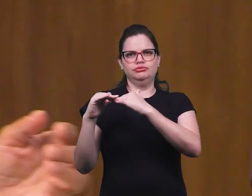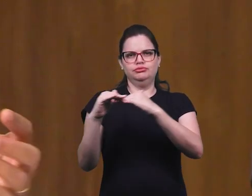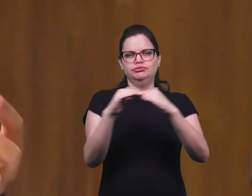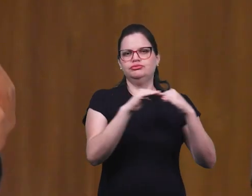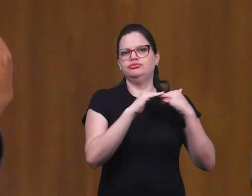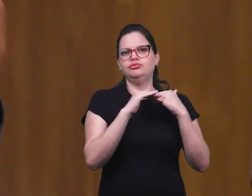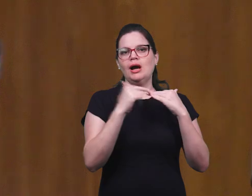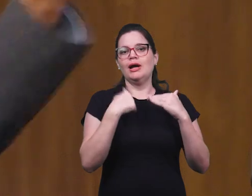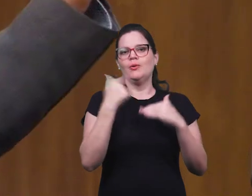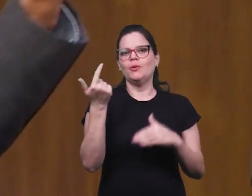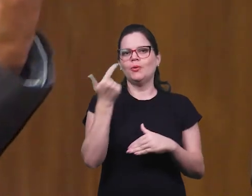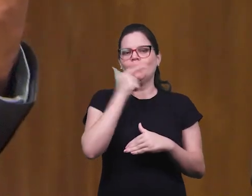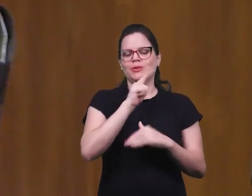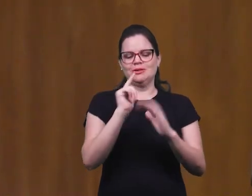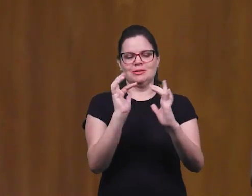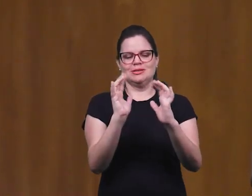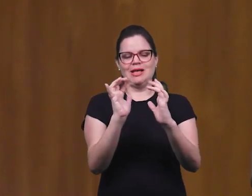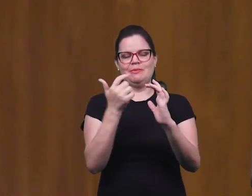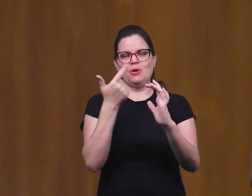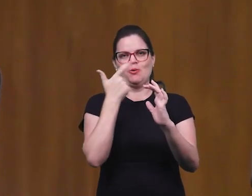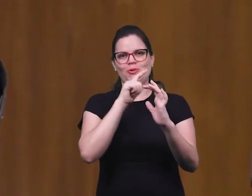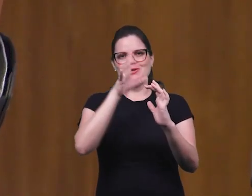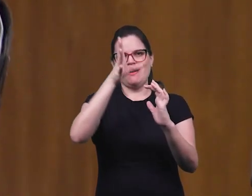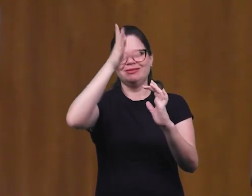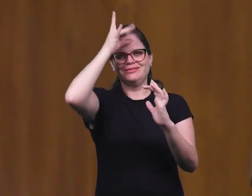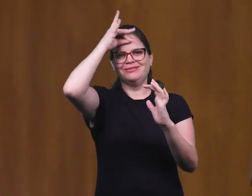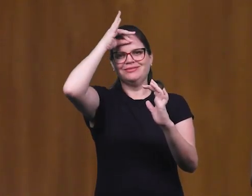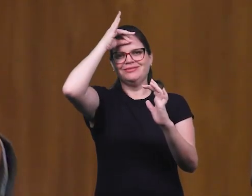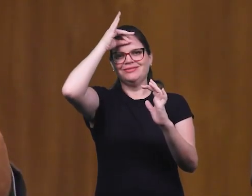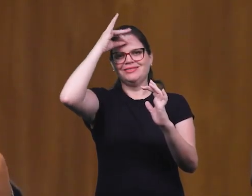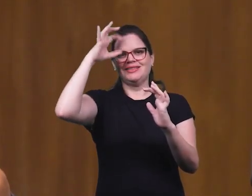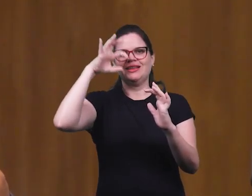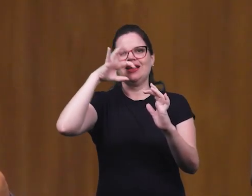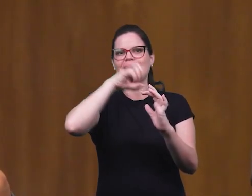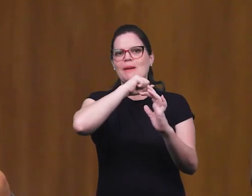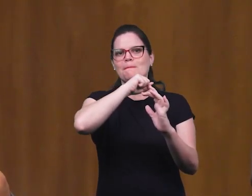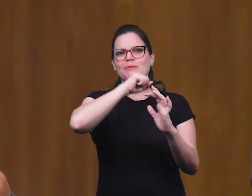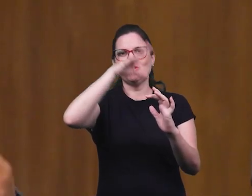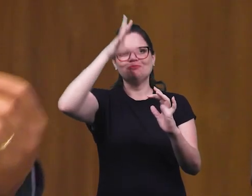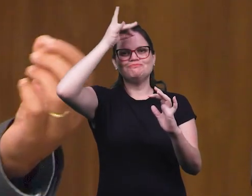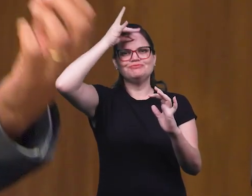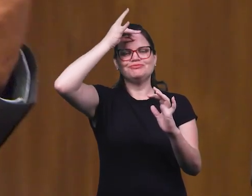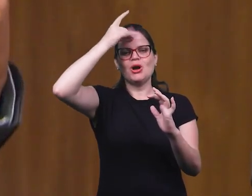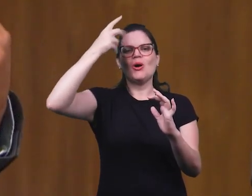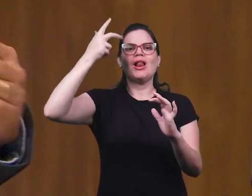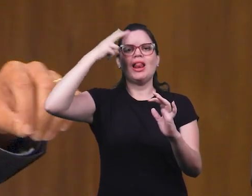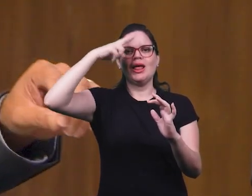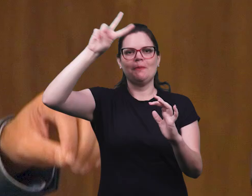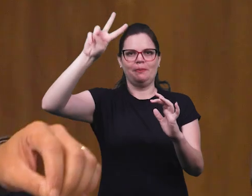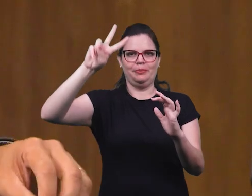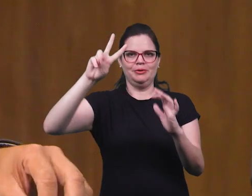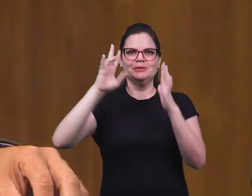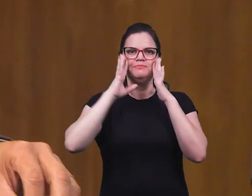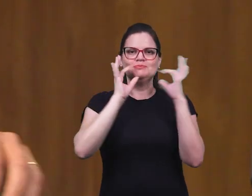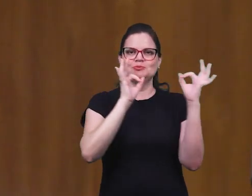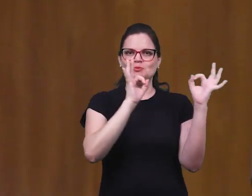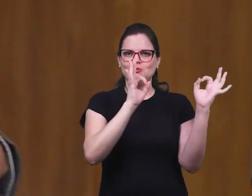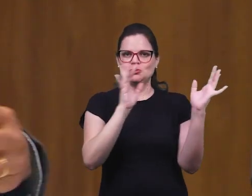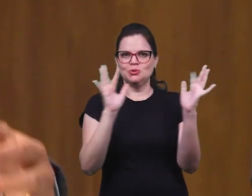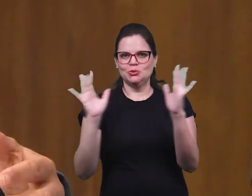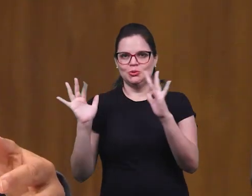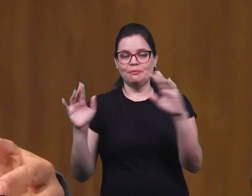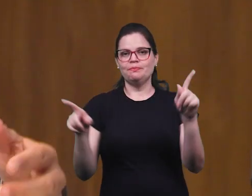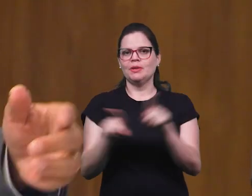o nosso cérebro, nessa região, auxilia na fixação. E uma outra coisa que auxilia na fixação também